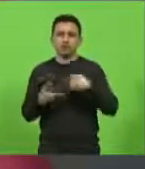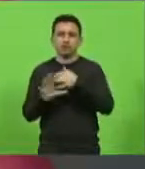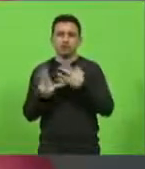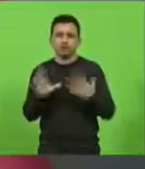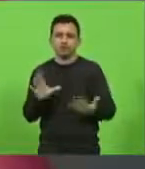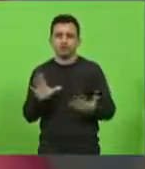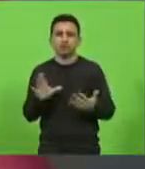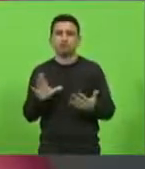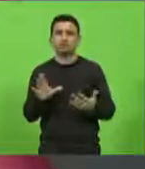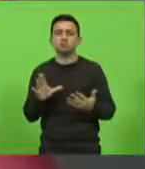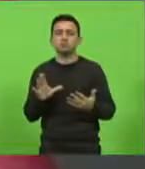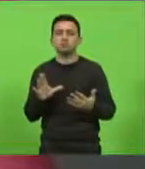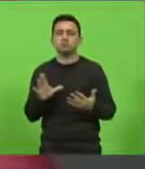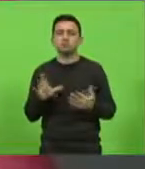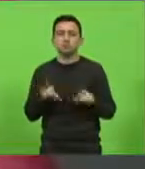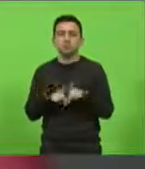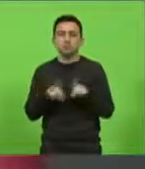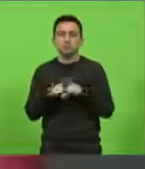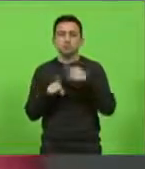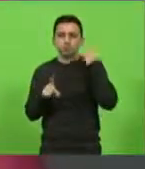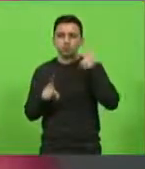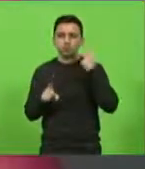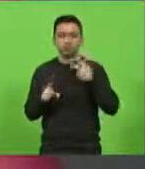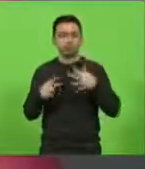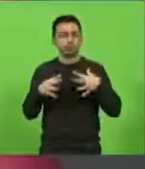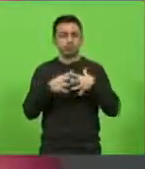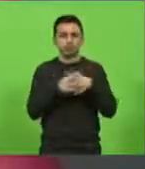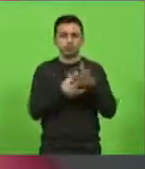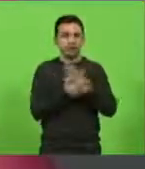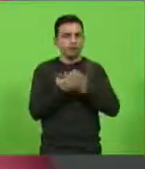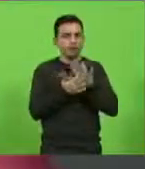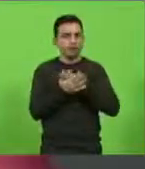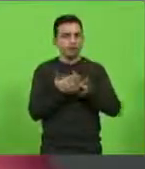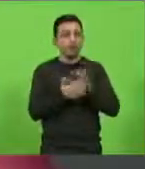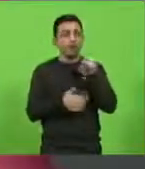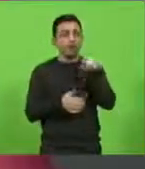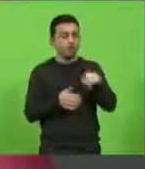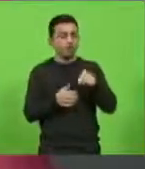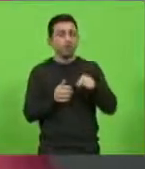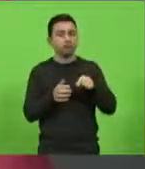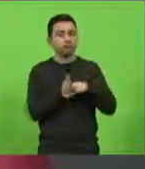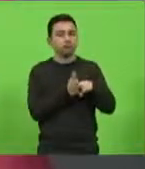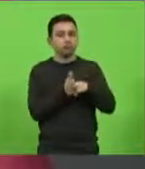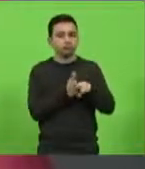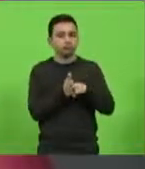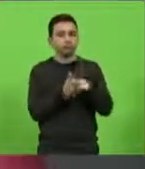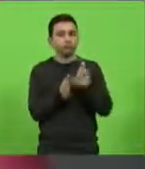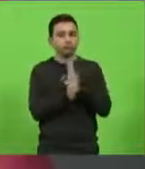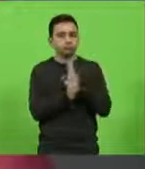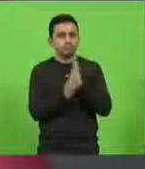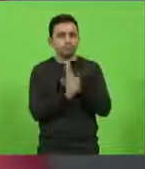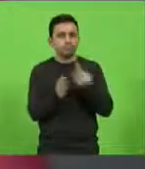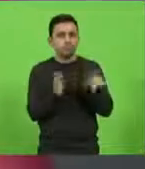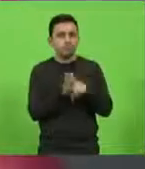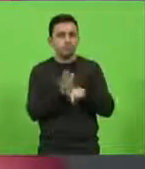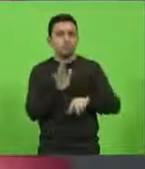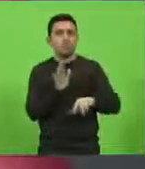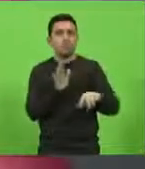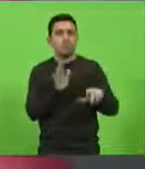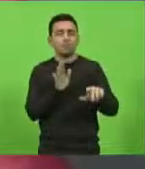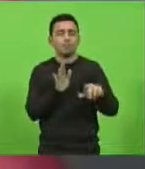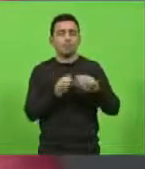tem objeto que não se confunde com as investigações a respeito de eventuais práticas de crimes